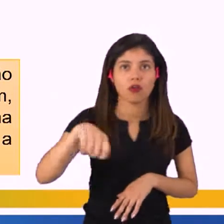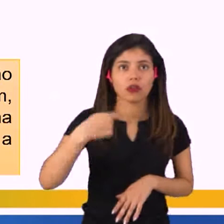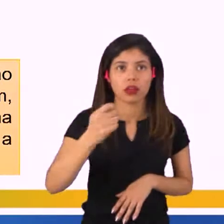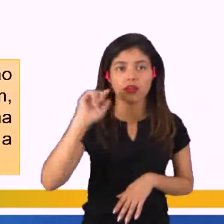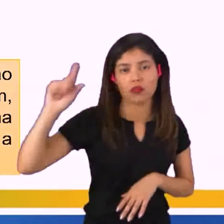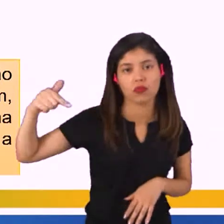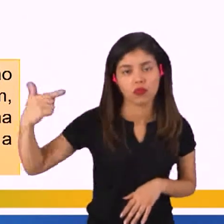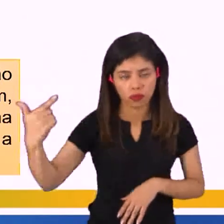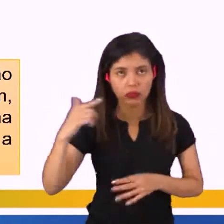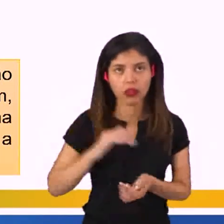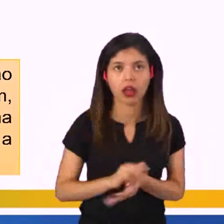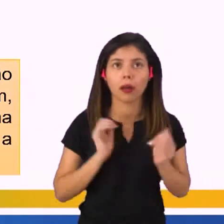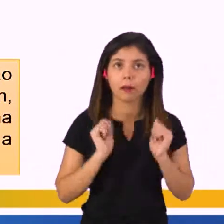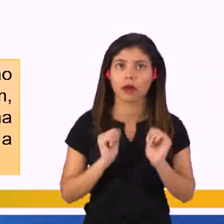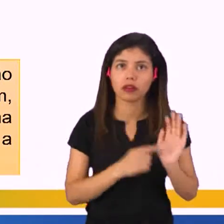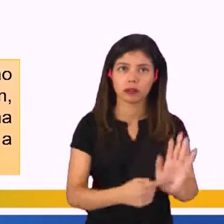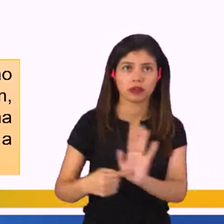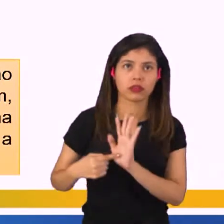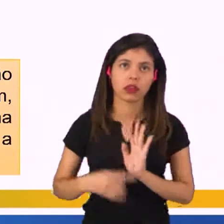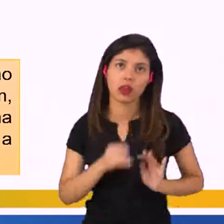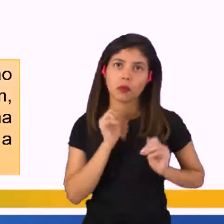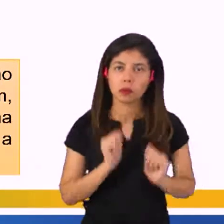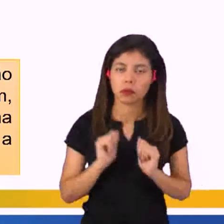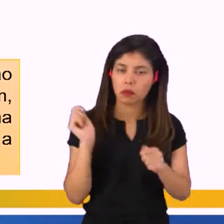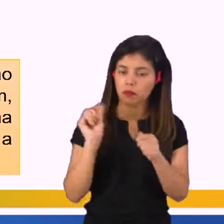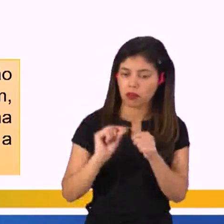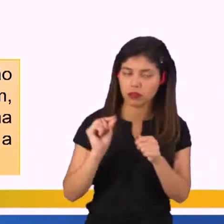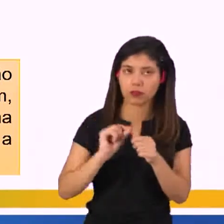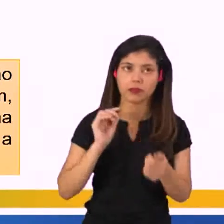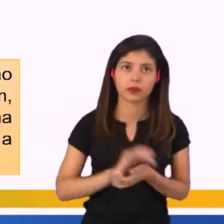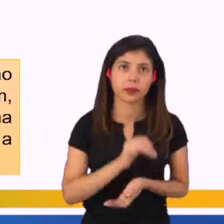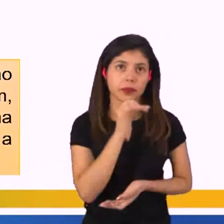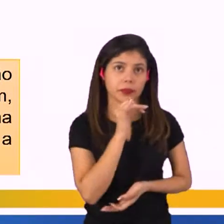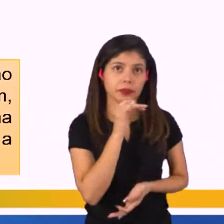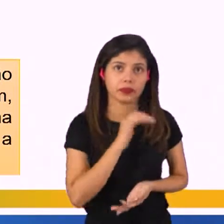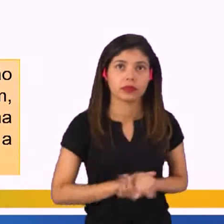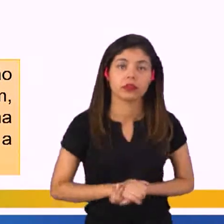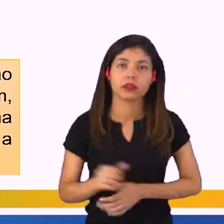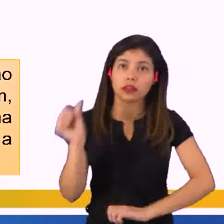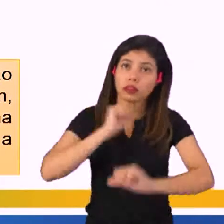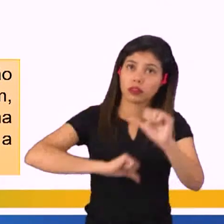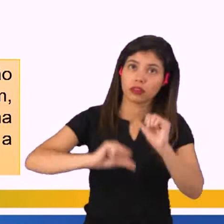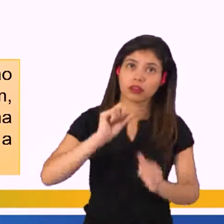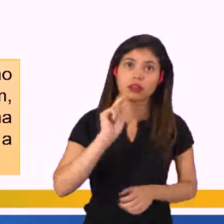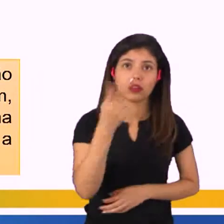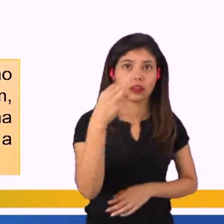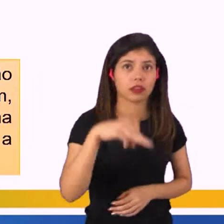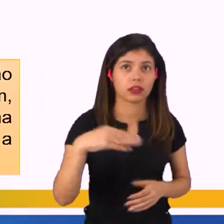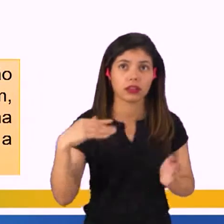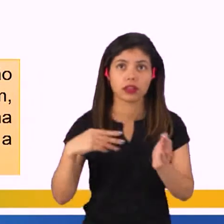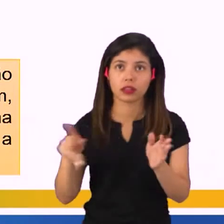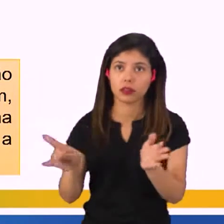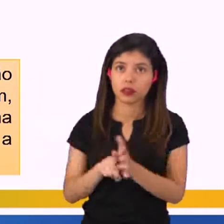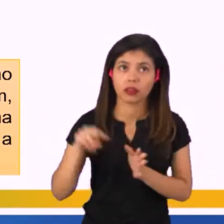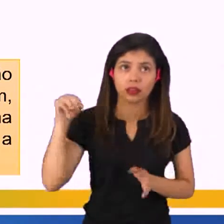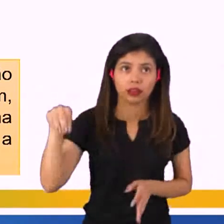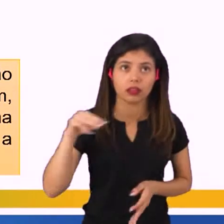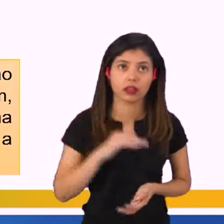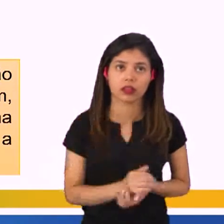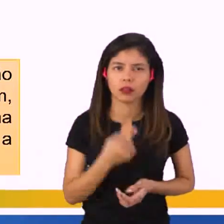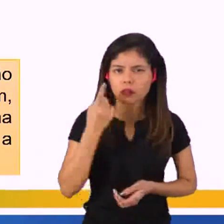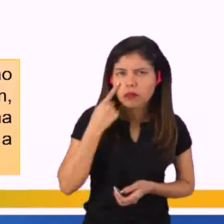entre uma unidade e outra indica que operação nós devemos fazer. Por exemplo, para convertermos de HM